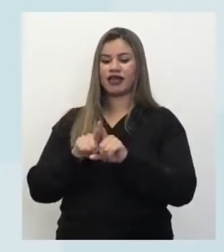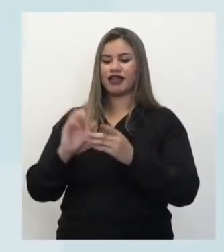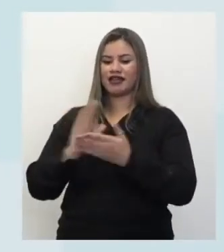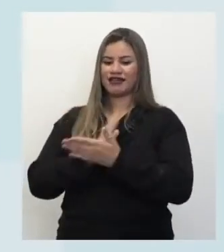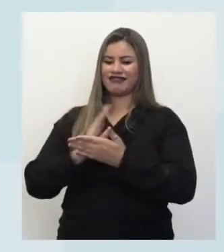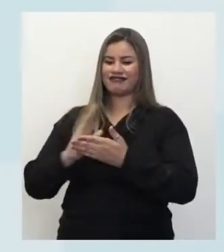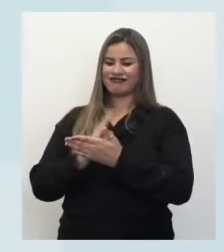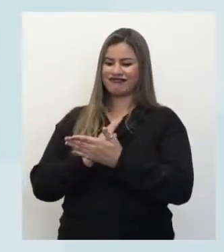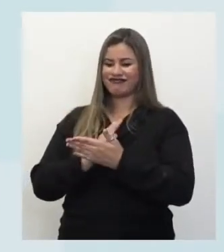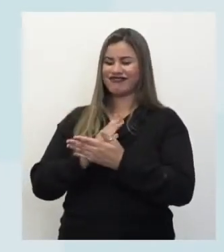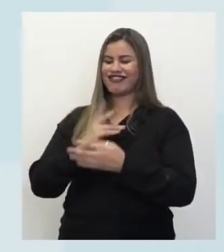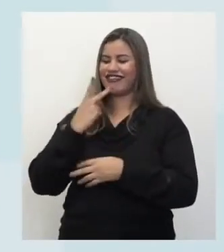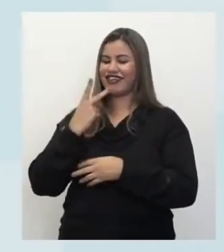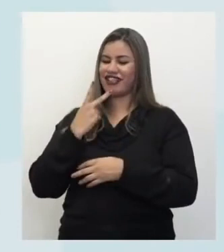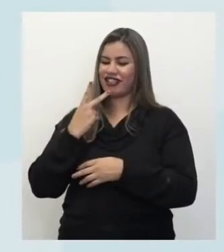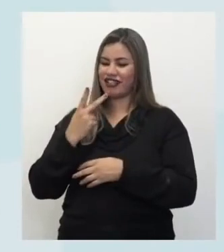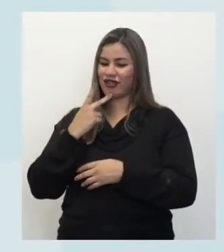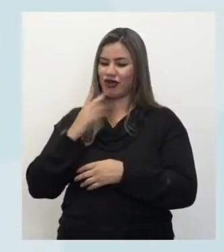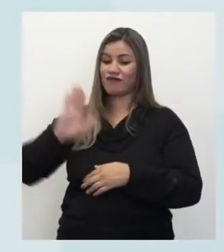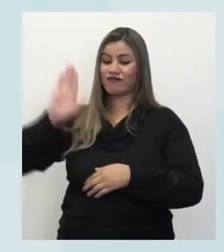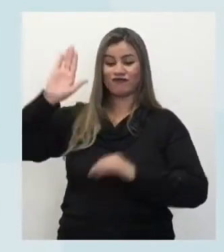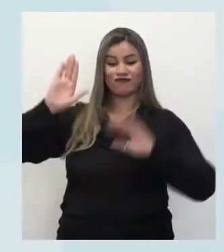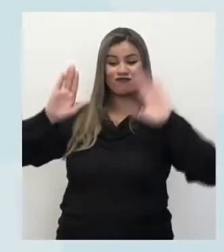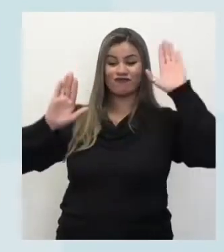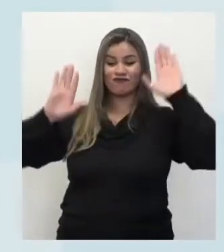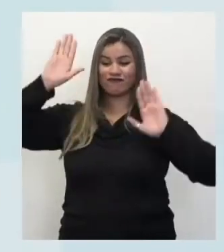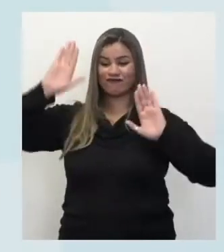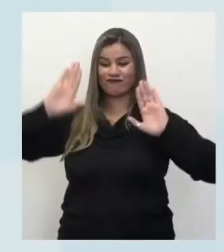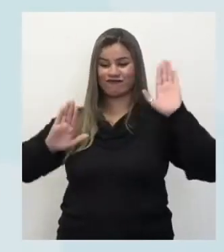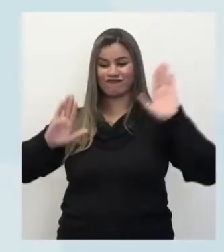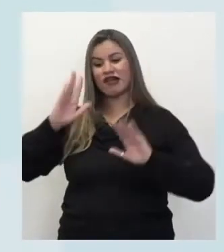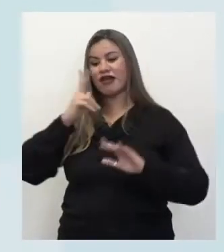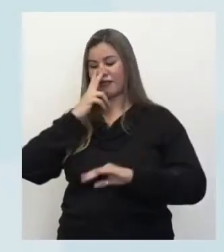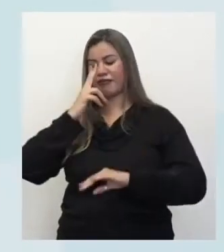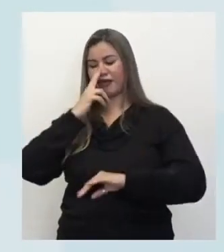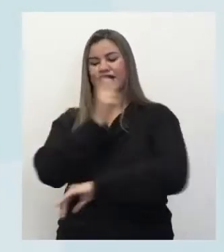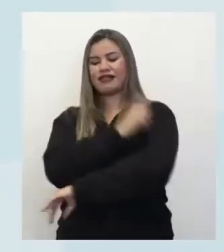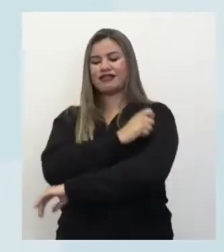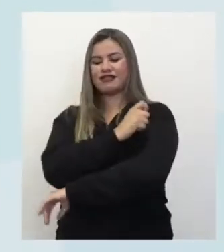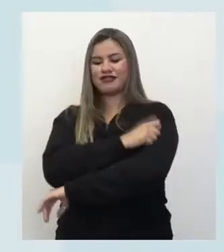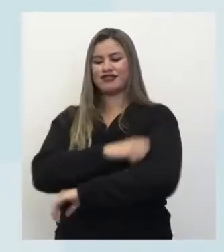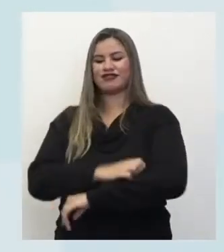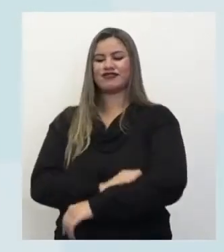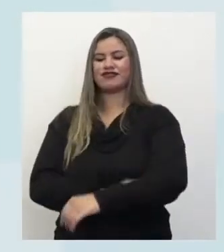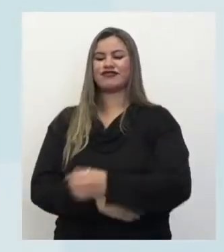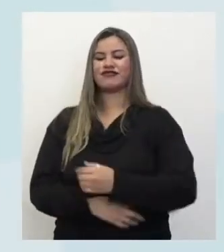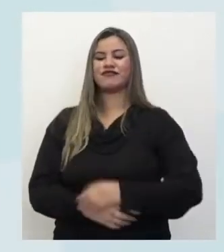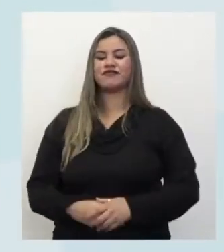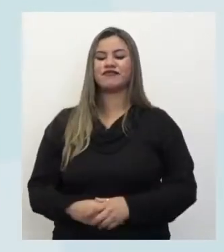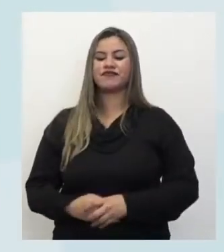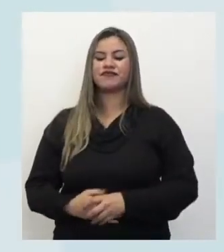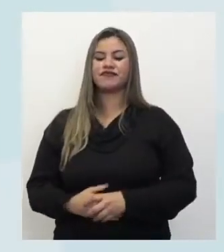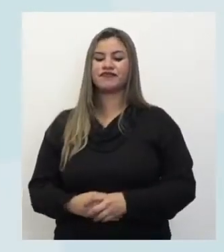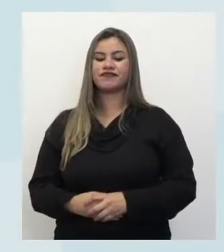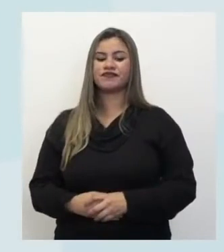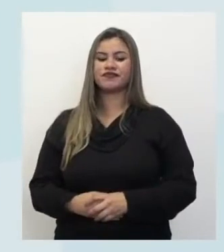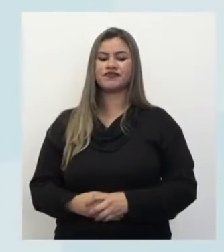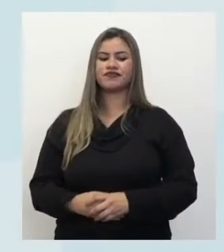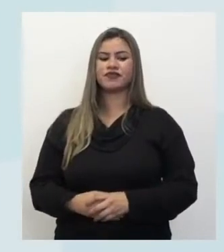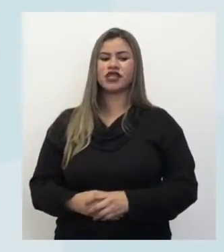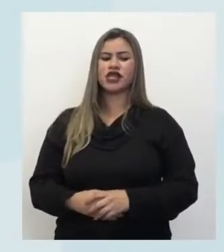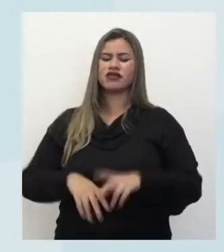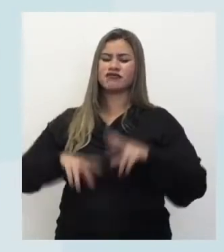embalo. Mas teve gente que falou. Colocaram, não cheguei a ver isso, mas colocaram. Gente, e qual a